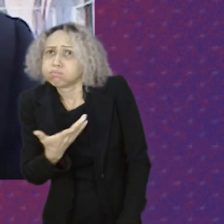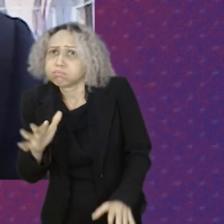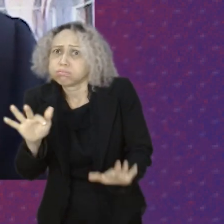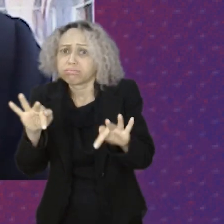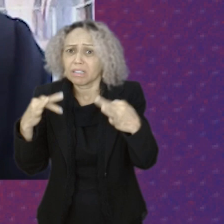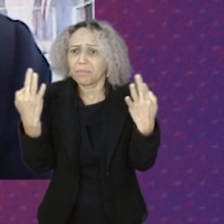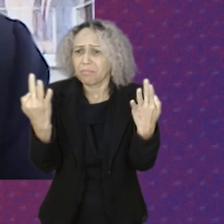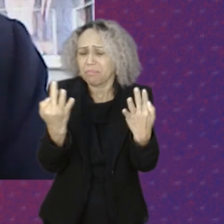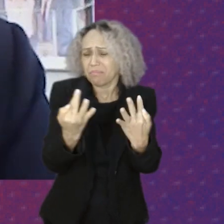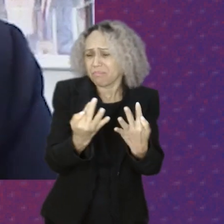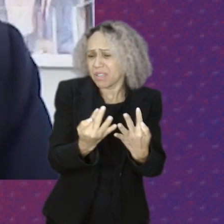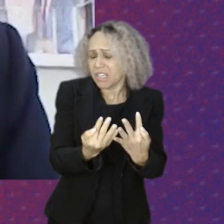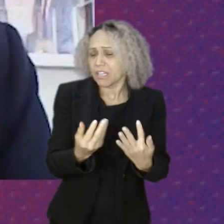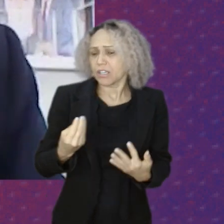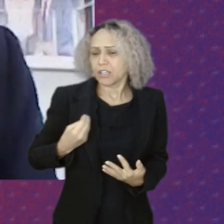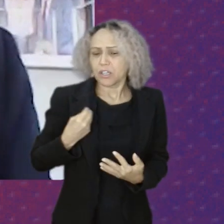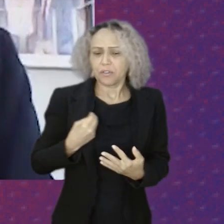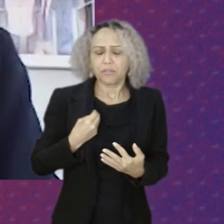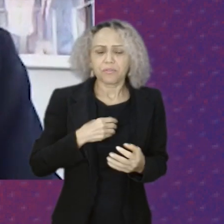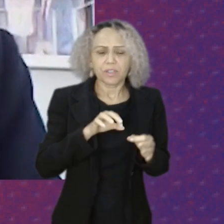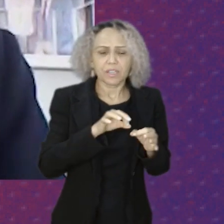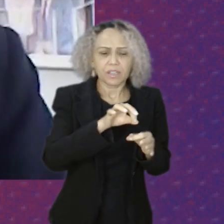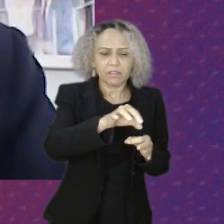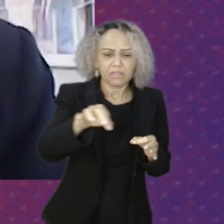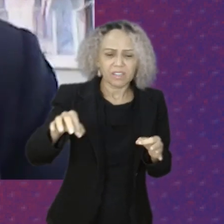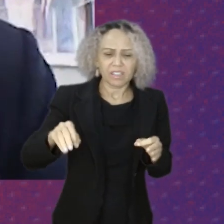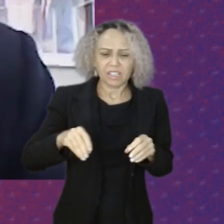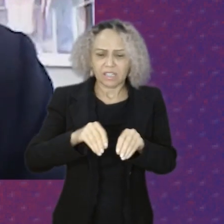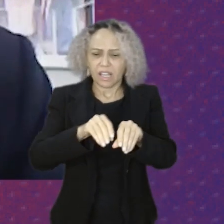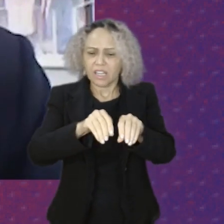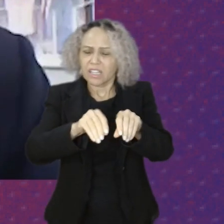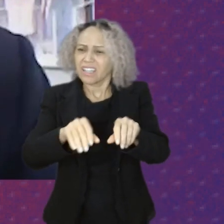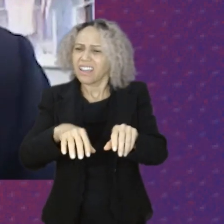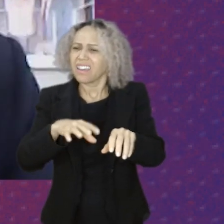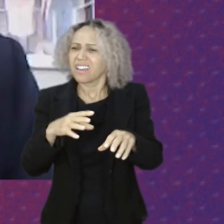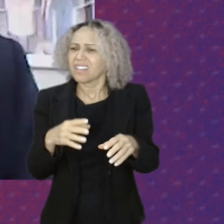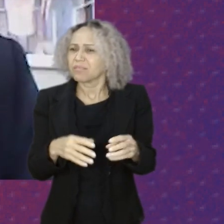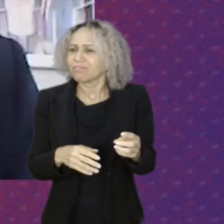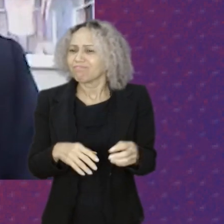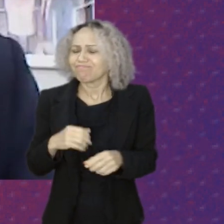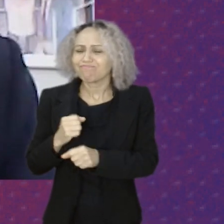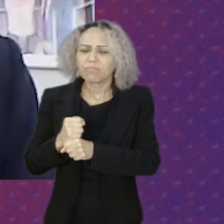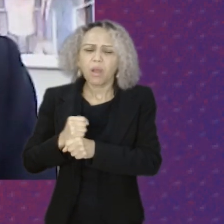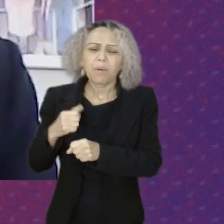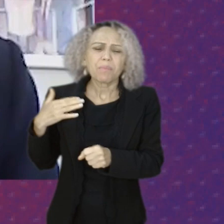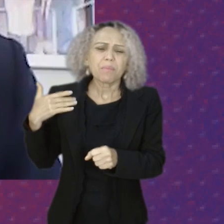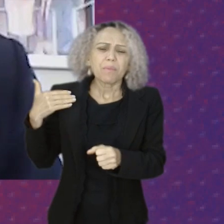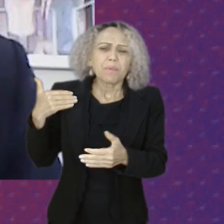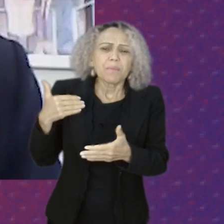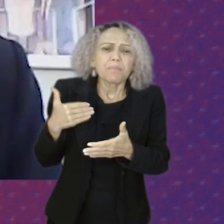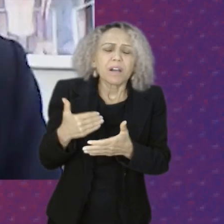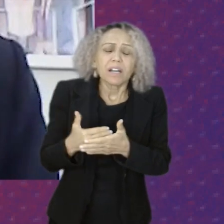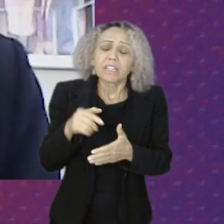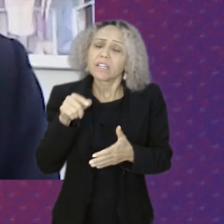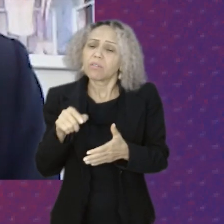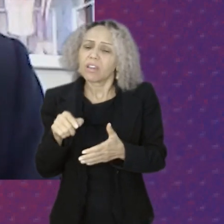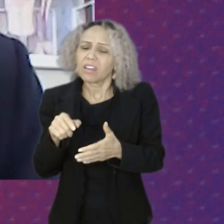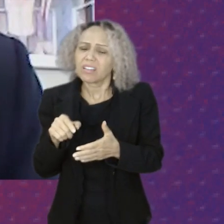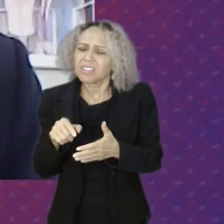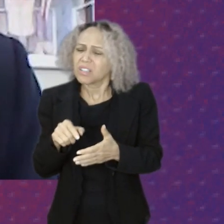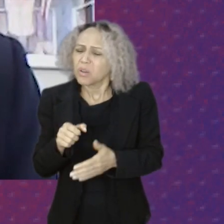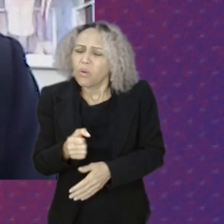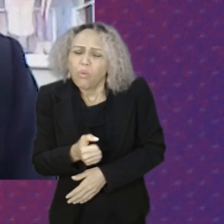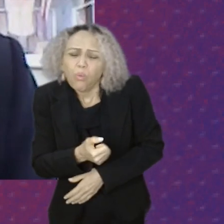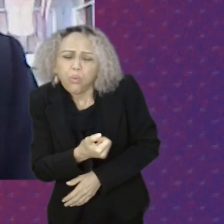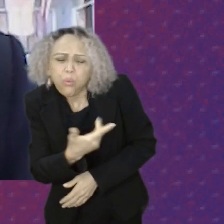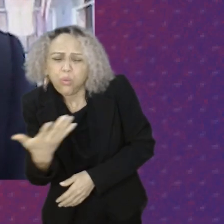despejadas das terras onde estão morando em terras que é de usina falida, então